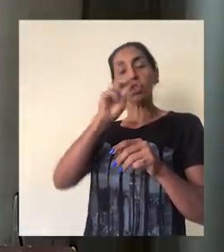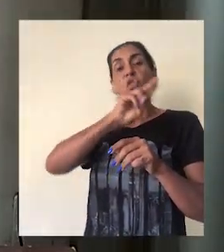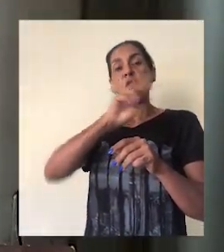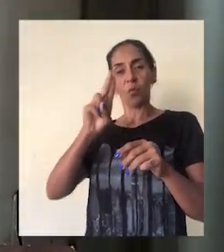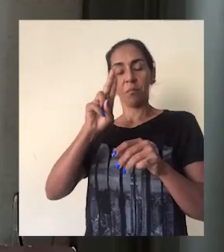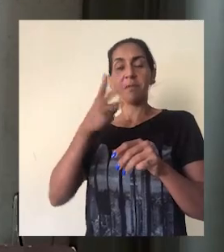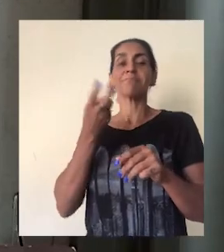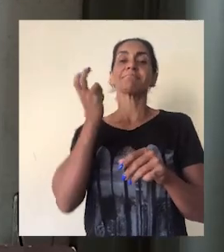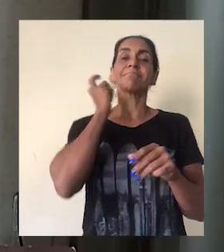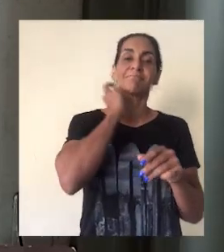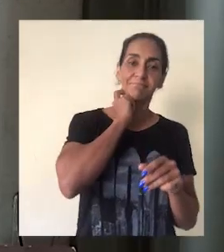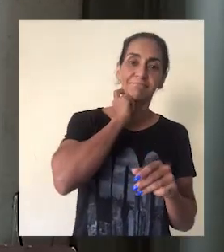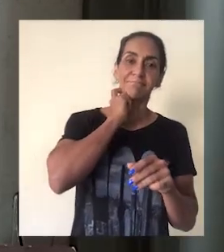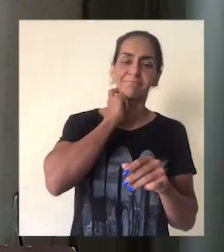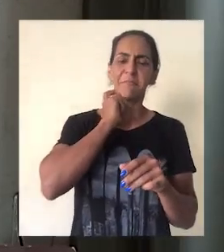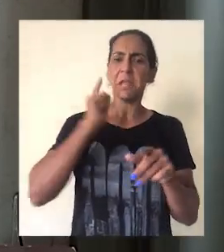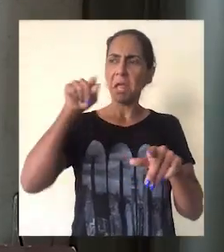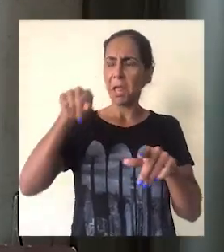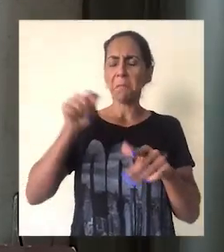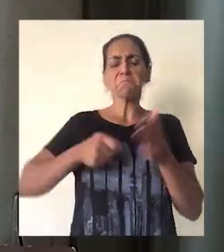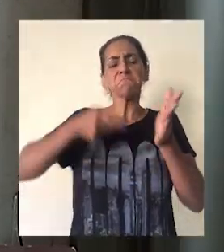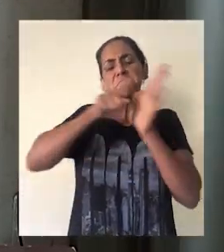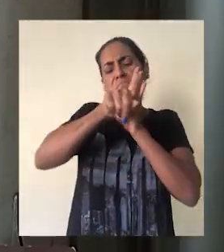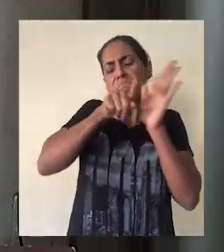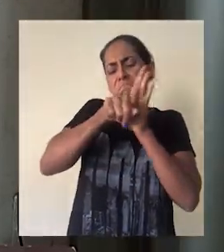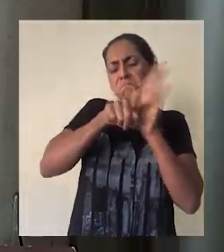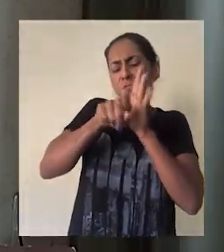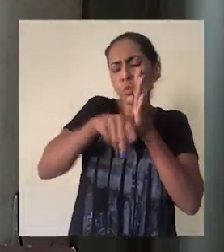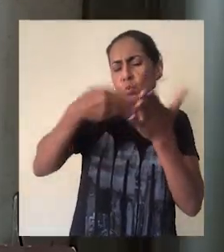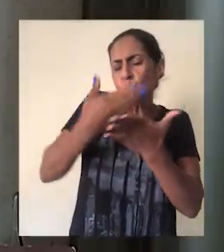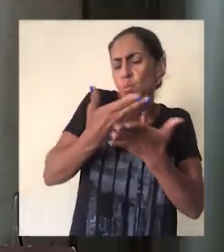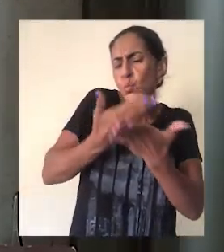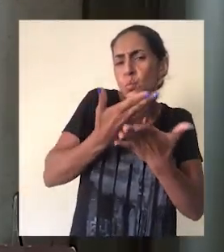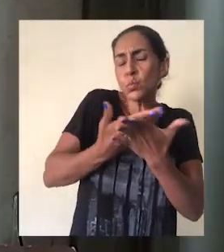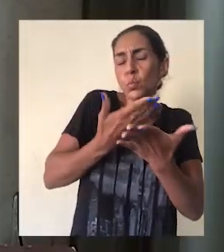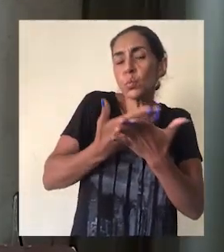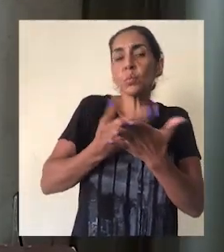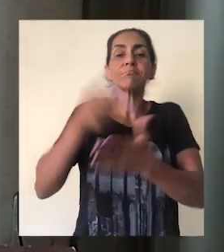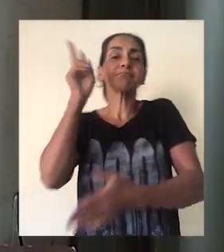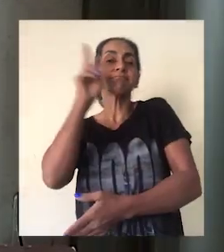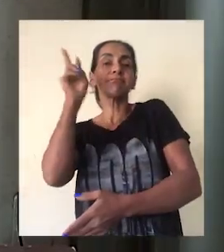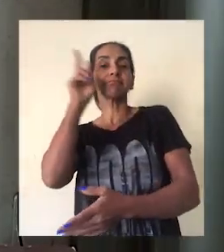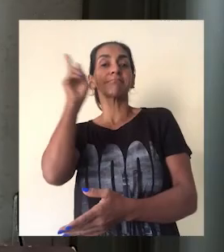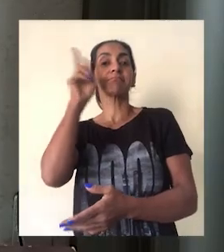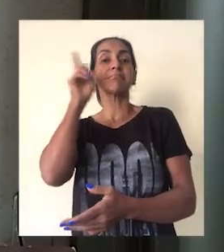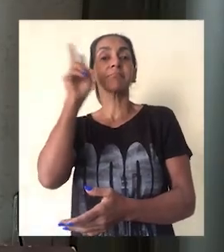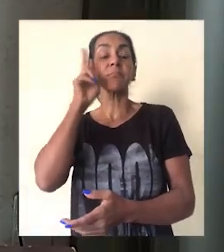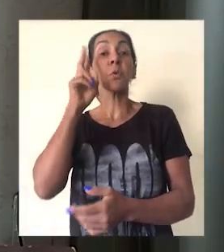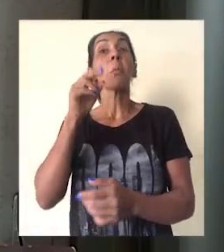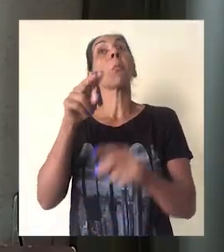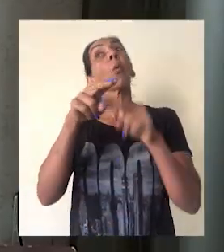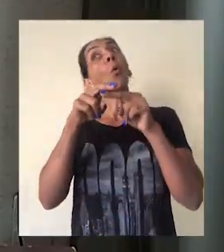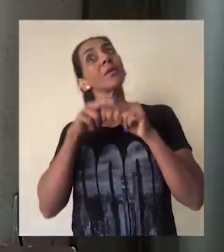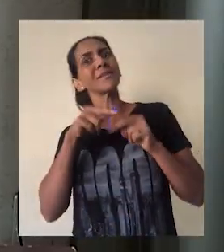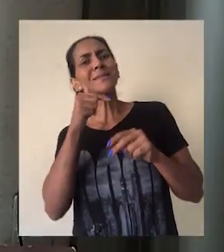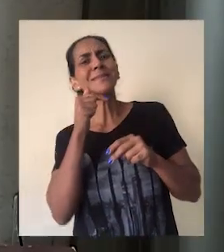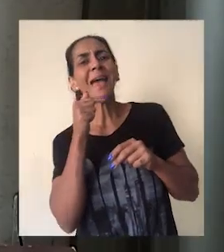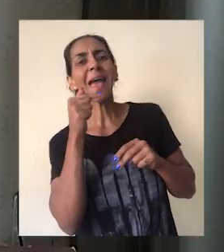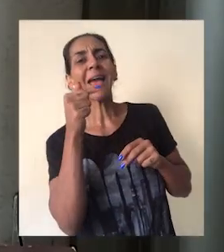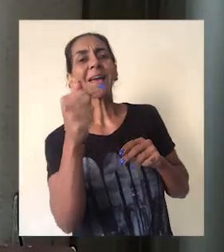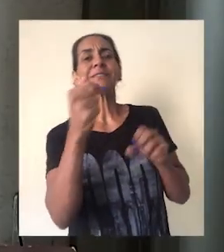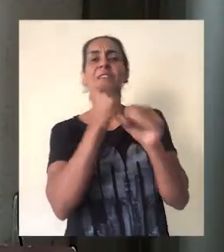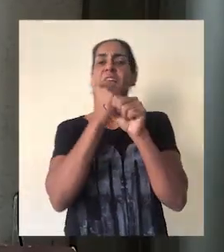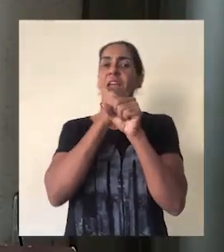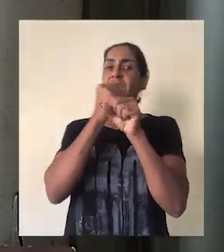toque de criatividade pessoal, estudando profundamente tudo que ele ia acrescentando na história, e por isso ele levou 7 anos para